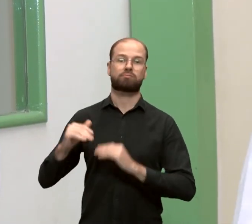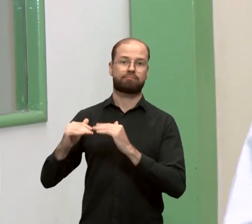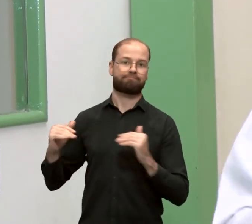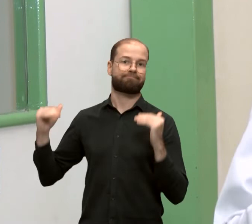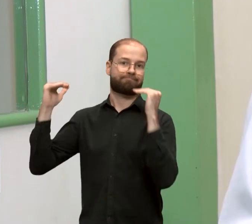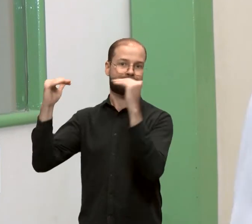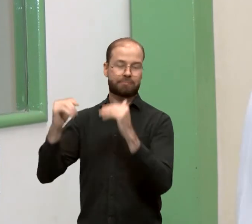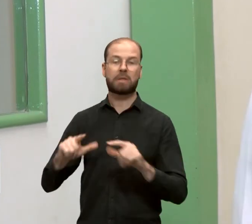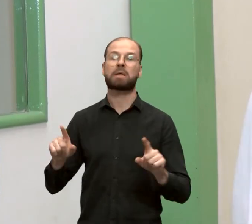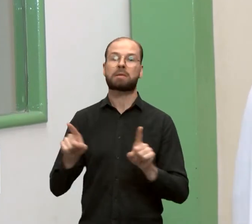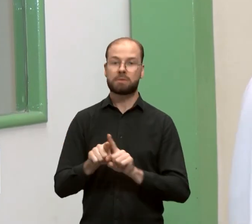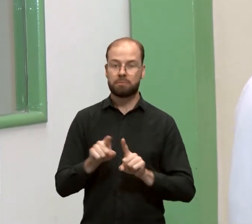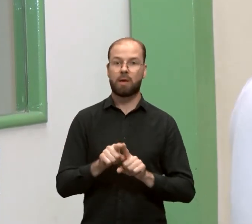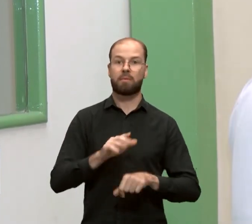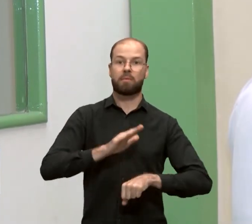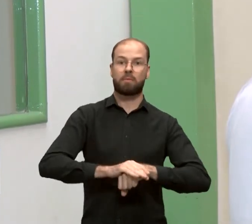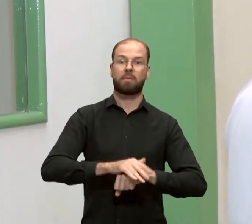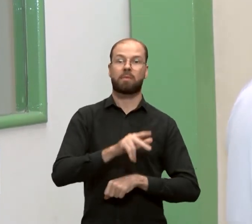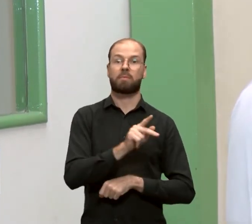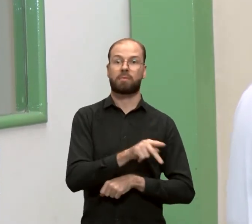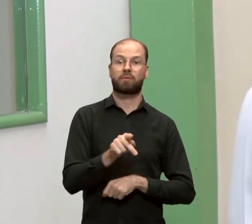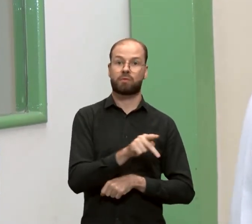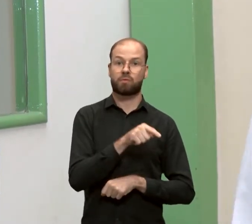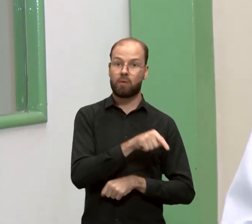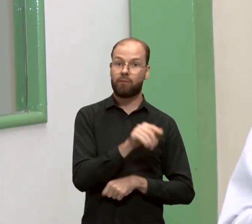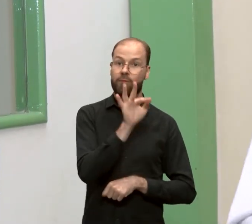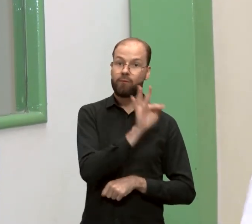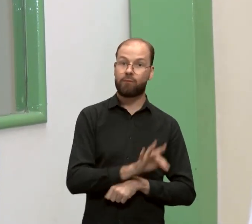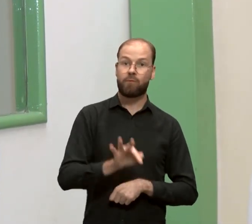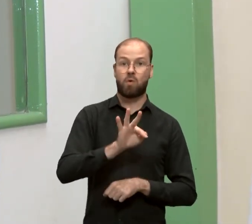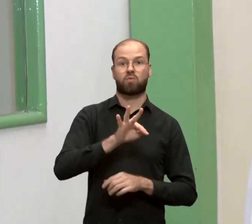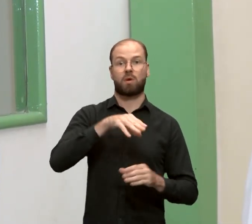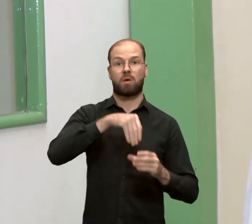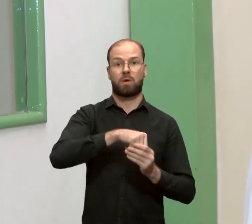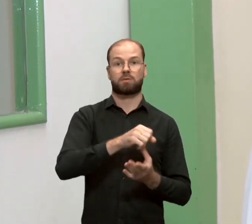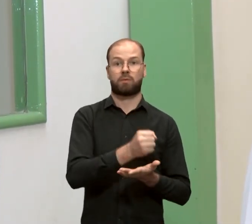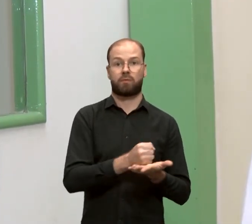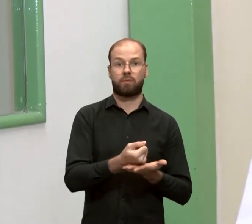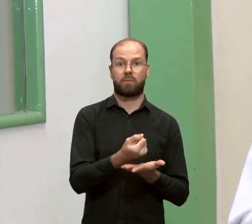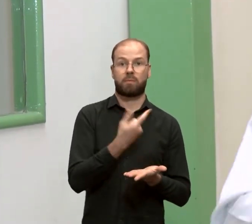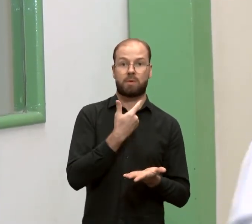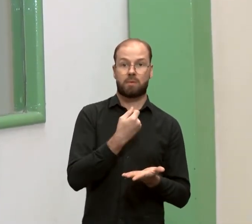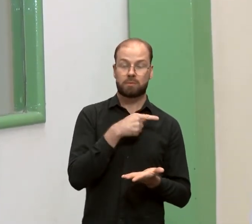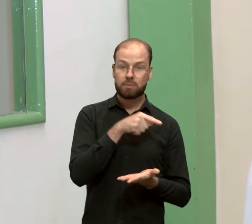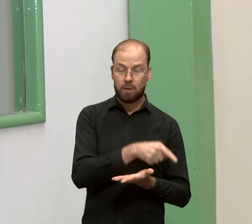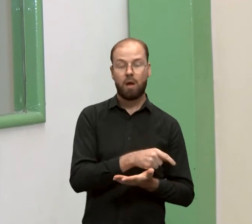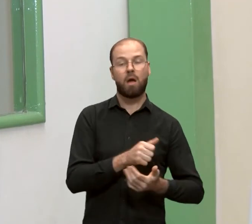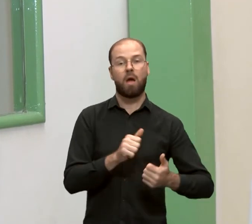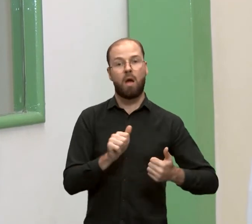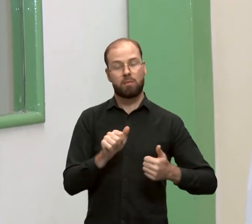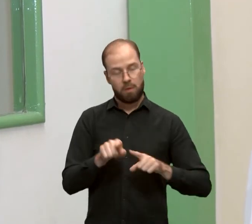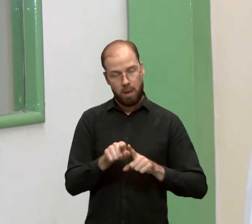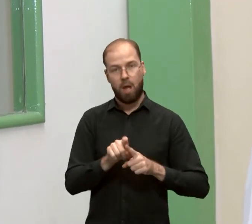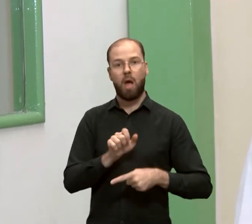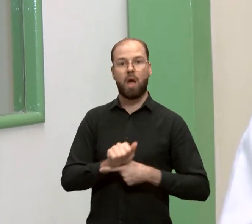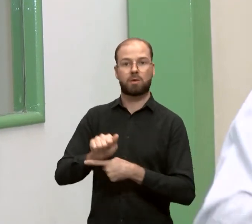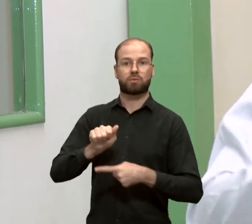também pelos próprios professores da Faculdade de Farmácia, que fazem, né, essa assessoria e aos